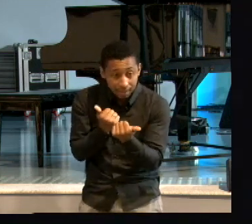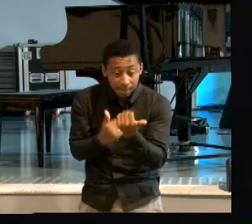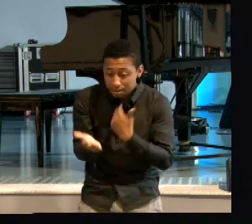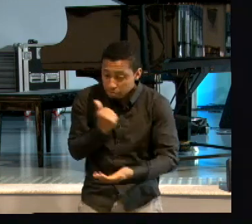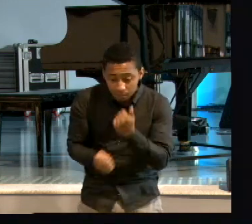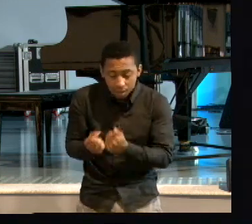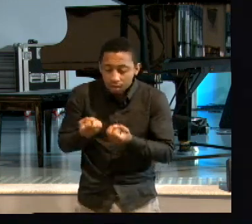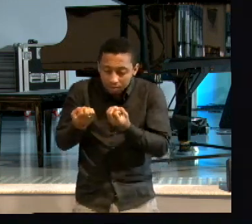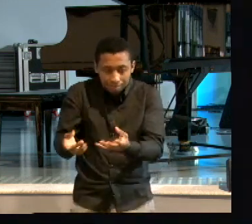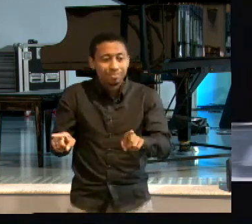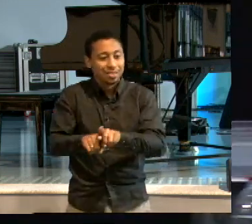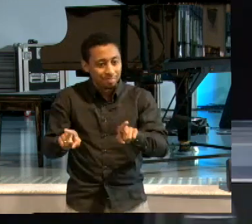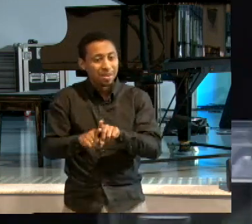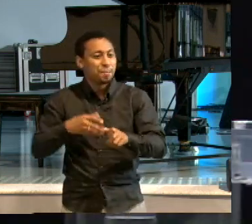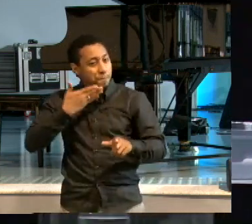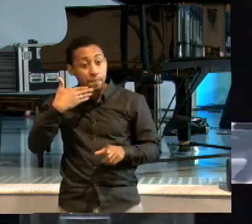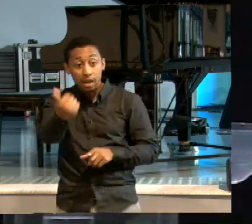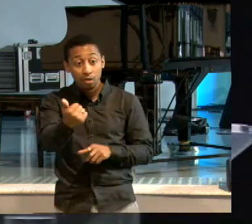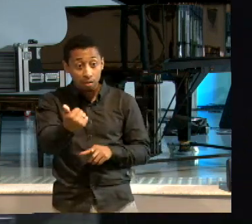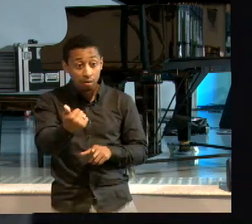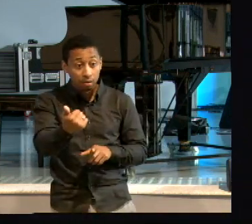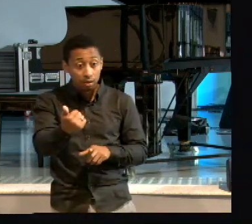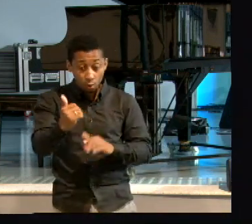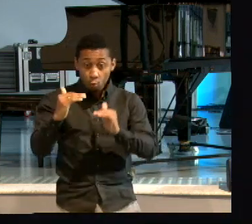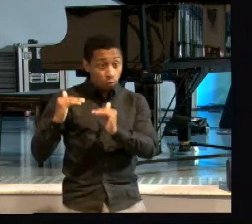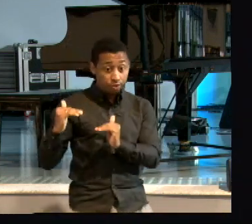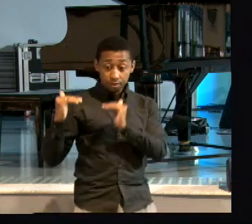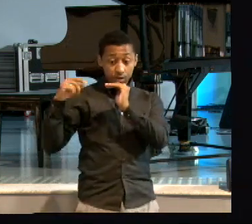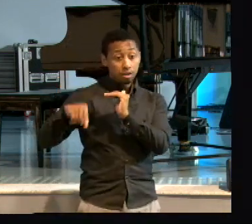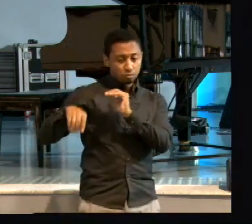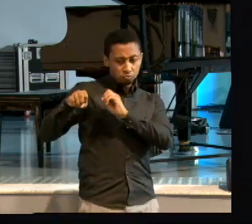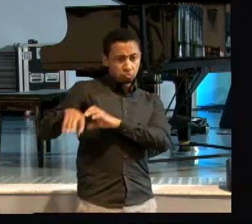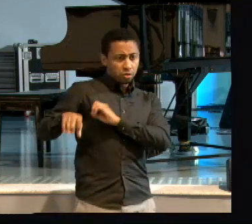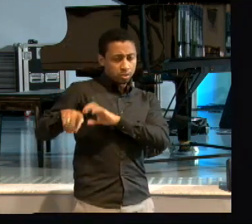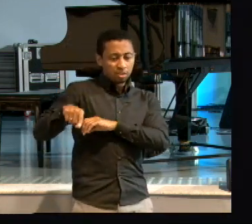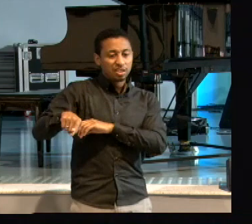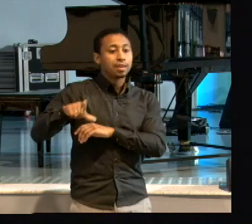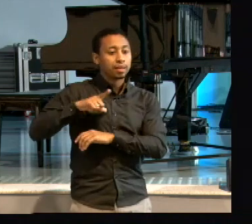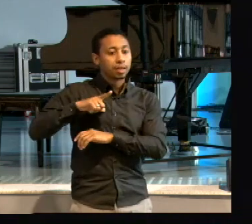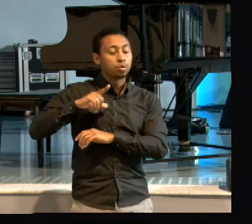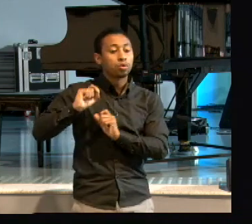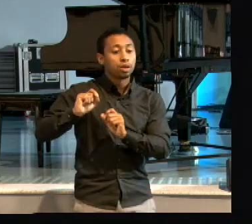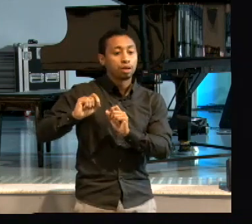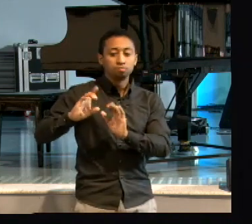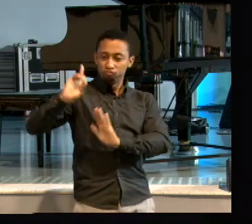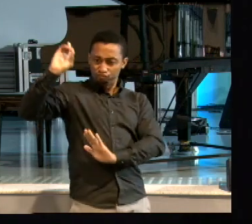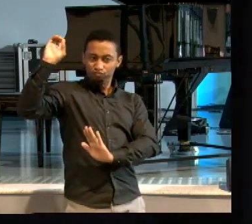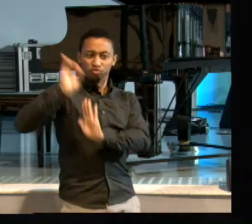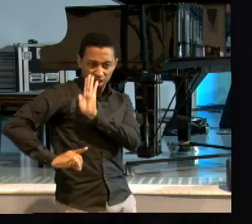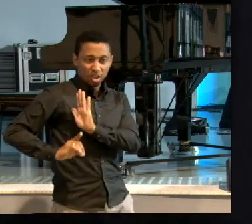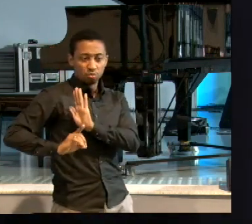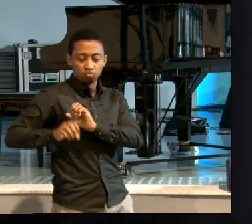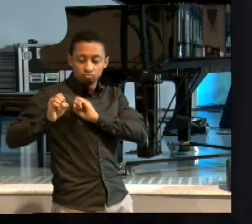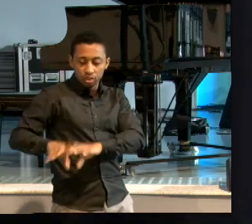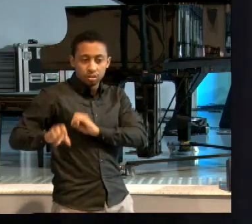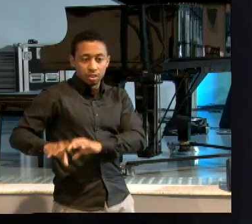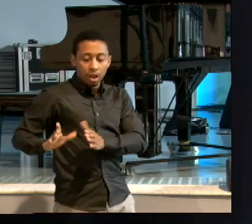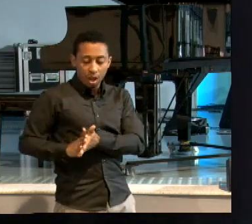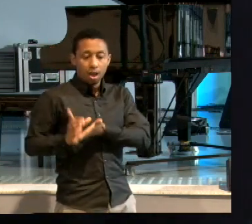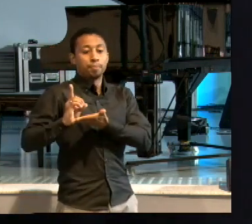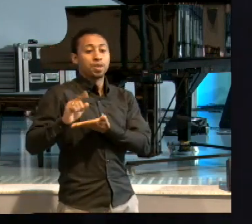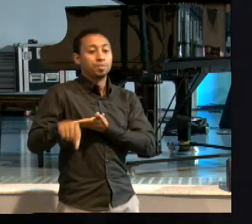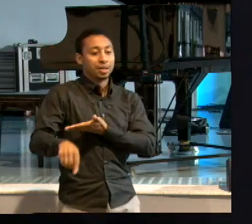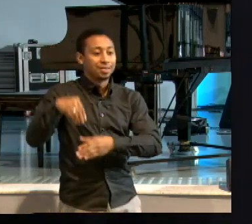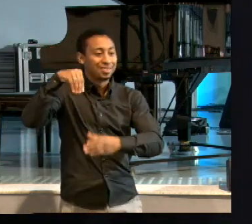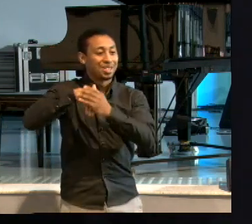de educação que oferece, eles têm autorização do governo para ensinar baseado na Bíblia. Num ambiente como a Índia,